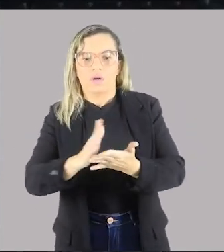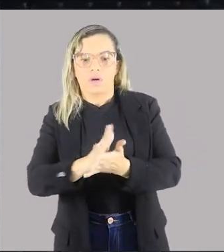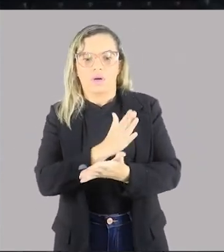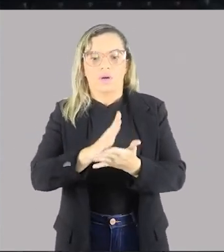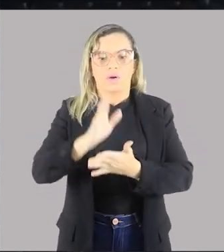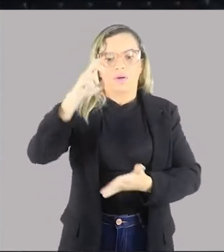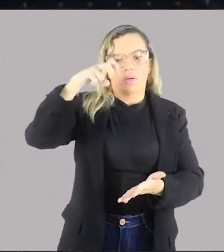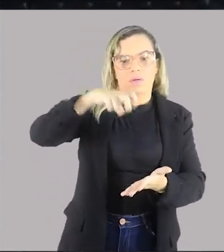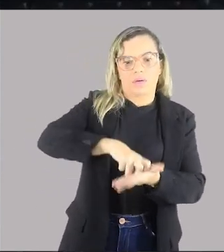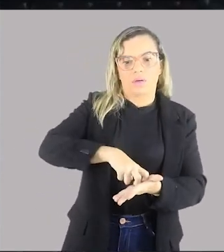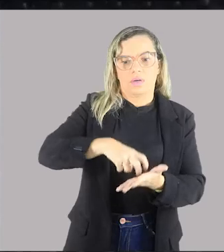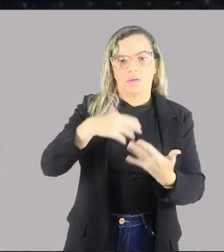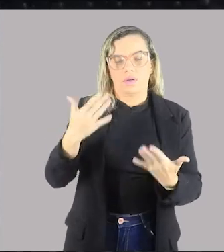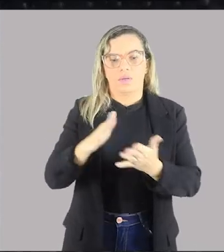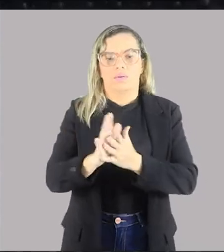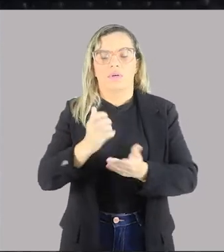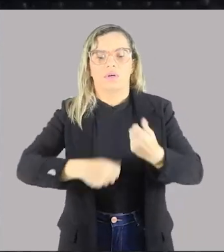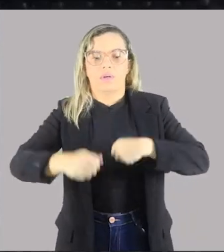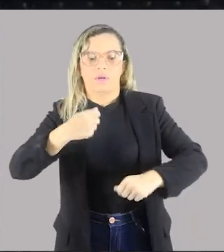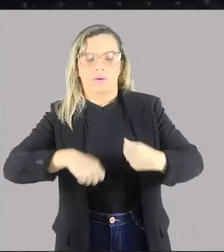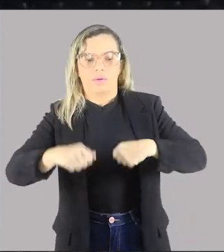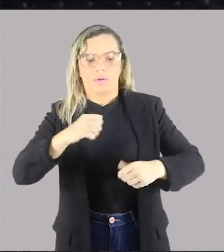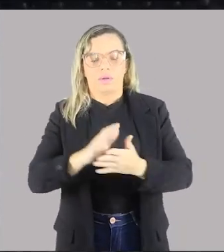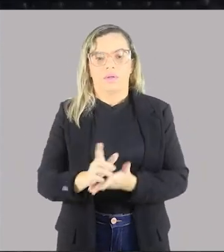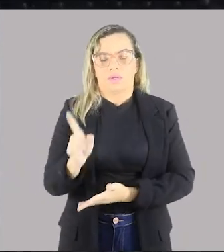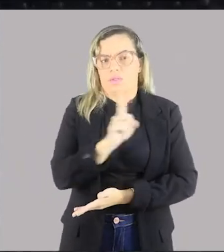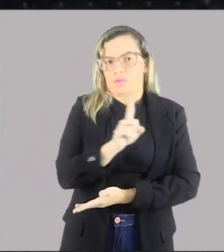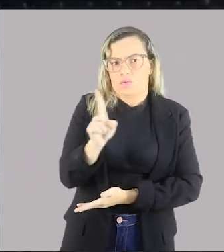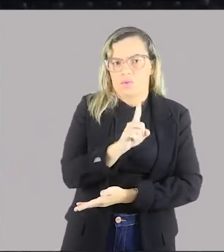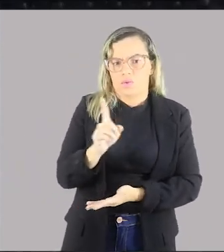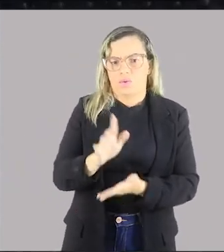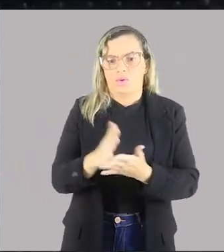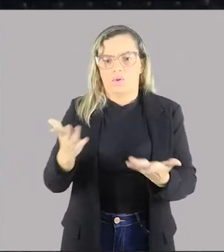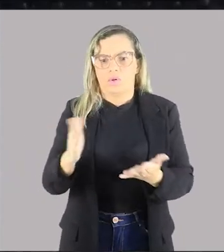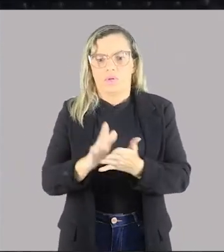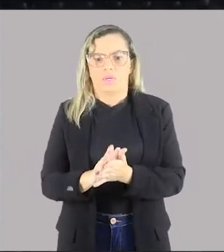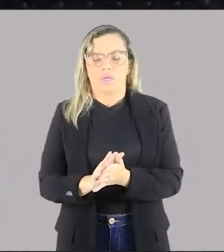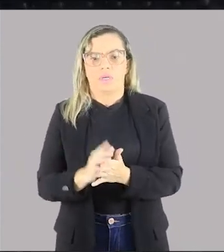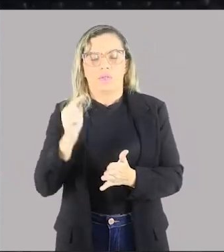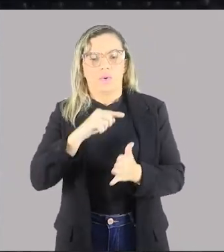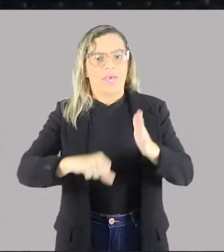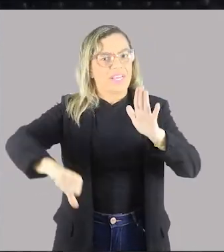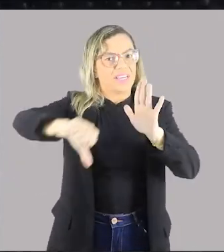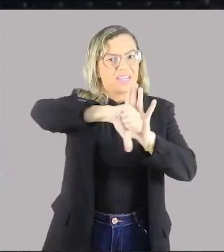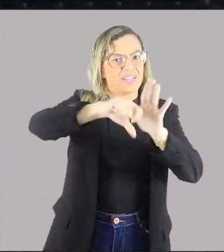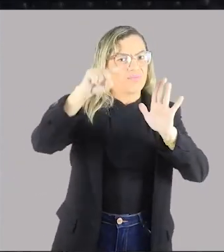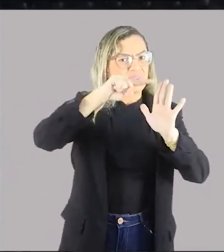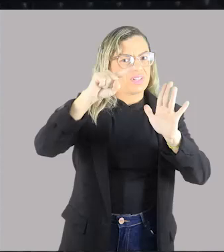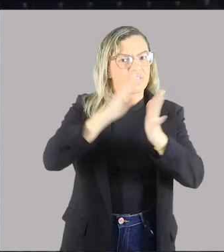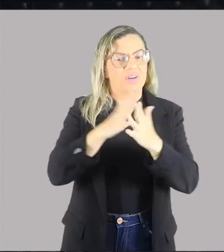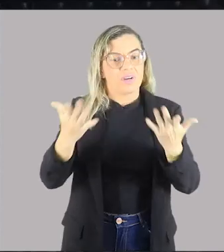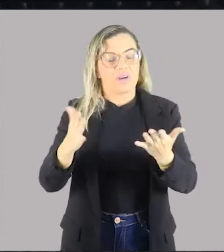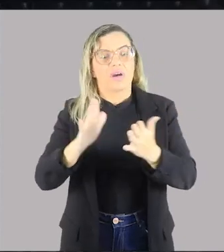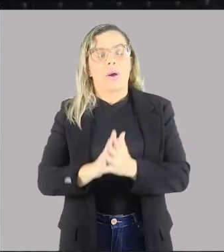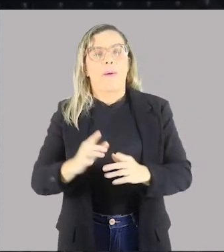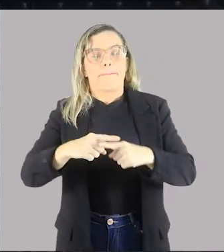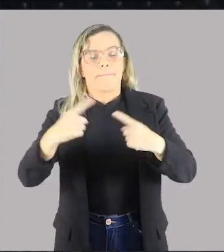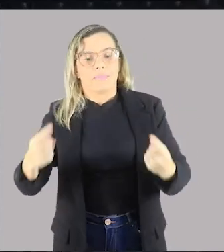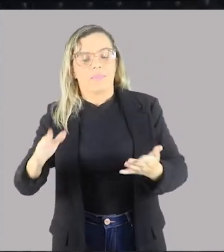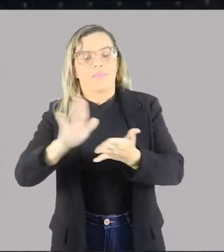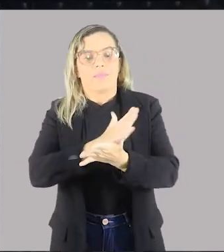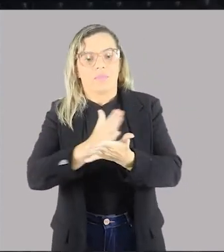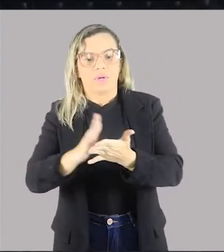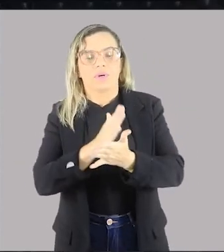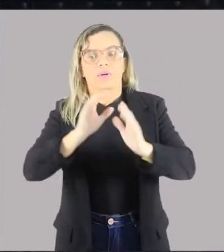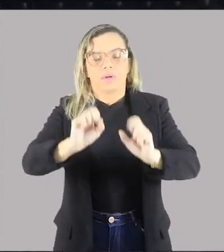penalidades, algumas sanções administrativas. Não se trata de sanções criminais, apesar de que algumas dessas